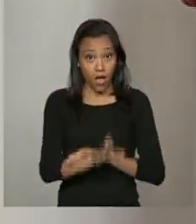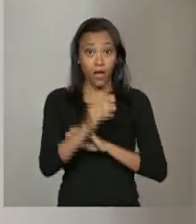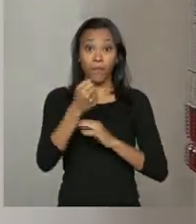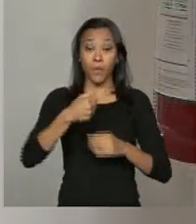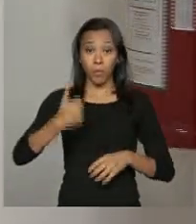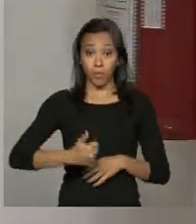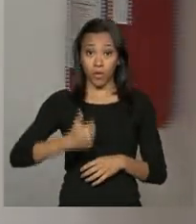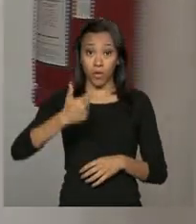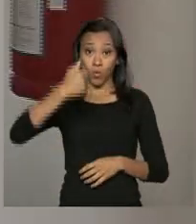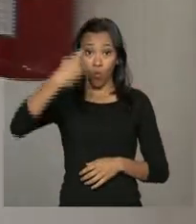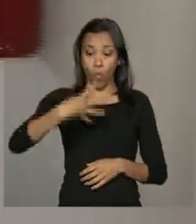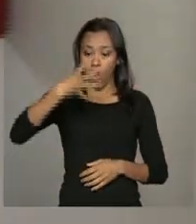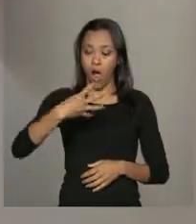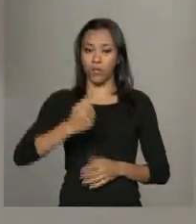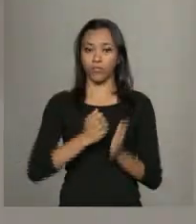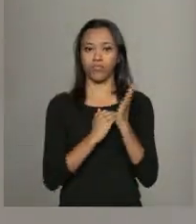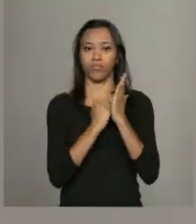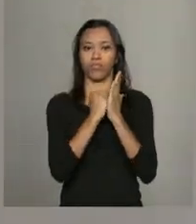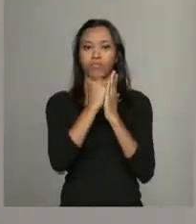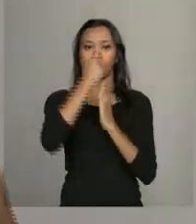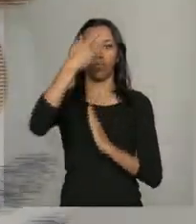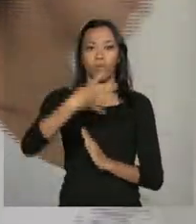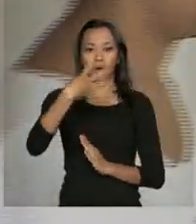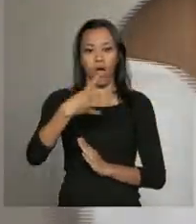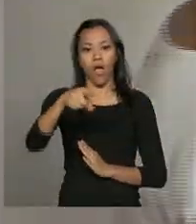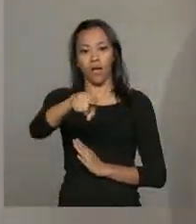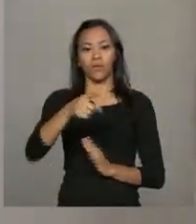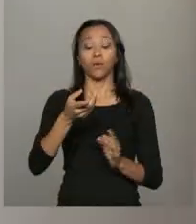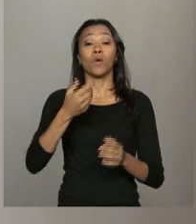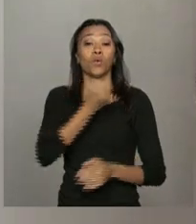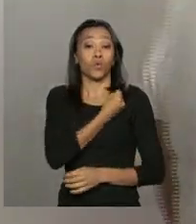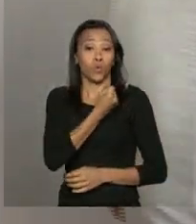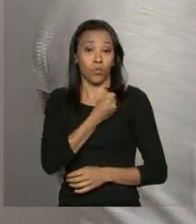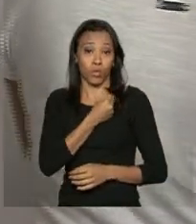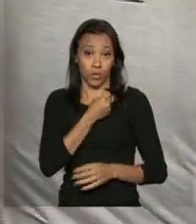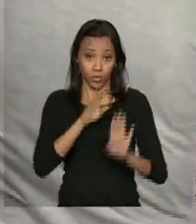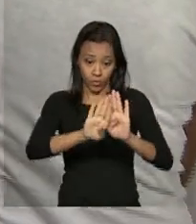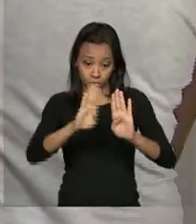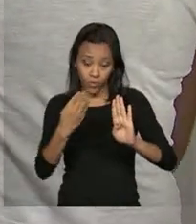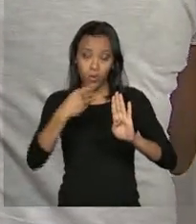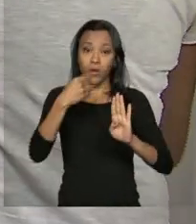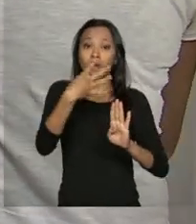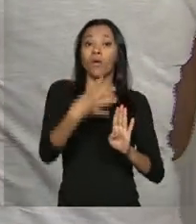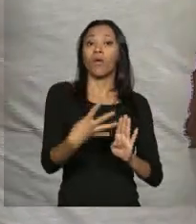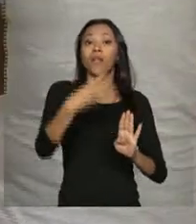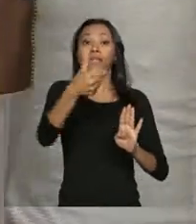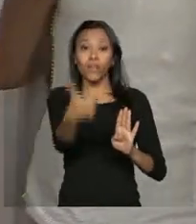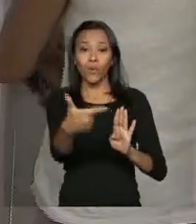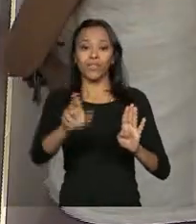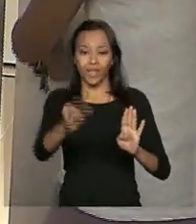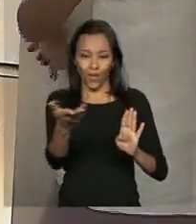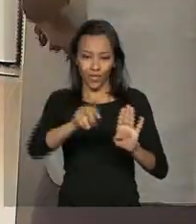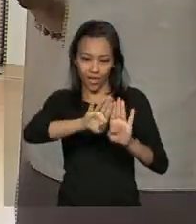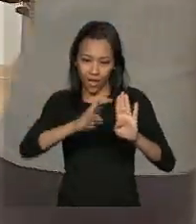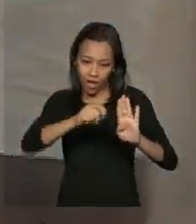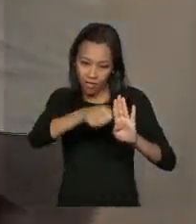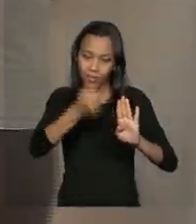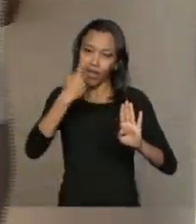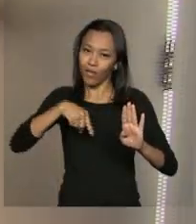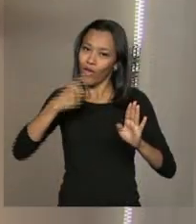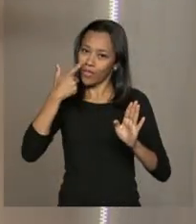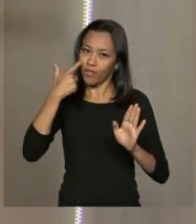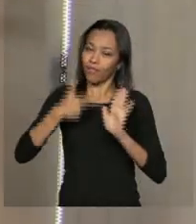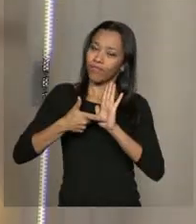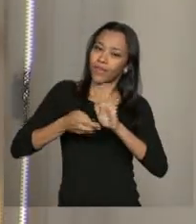do bloco 15 do residencial Flor de Lis, o apartamento 42, que a Francisca está abrindo agora a casa para mostrar para a